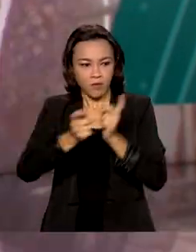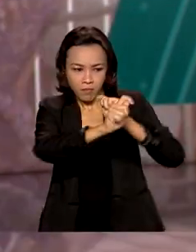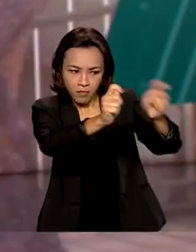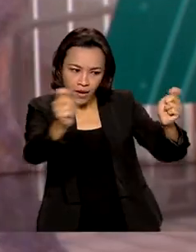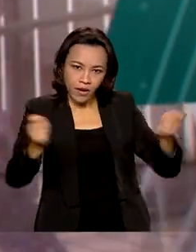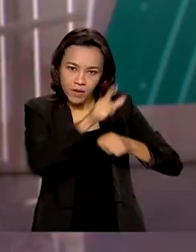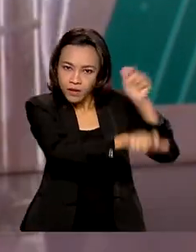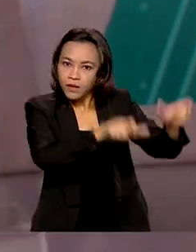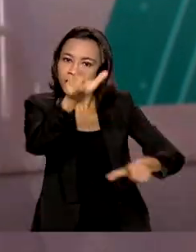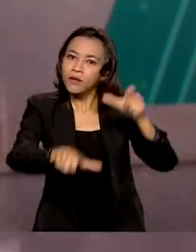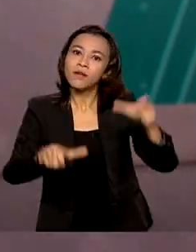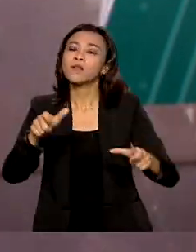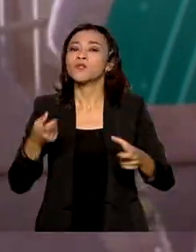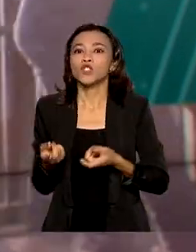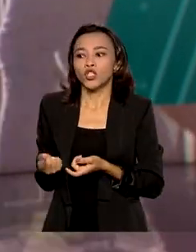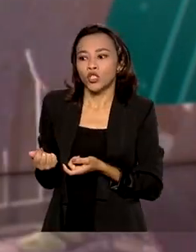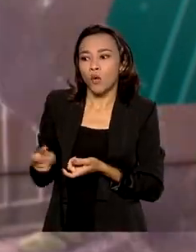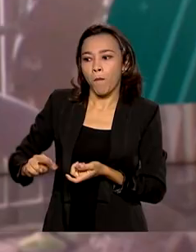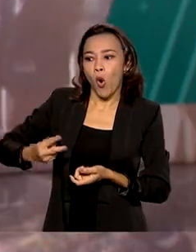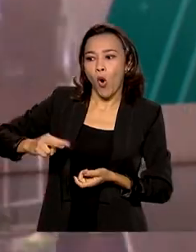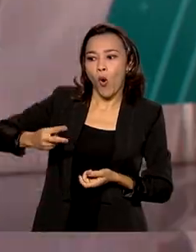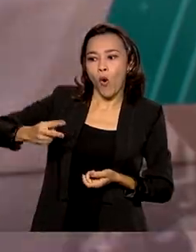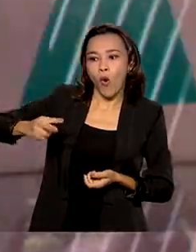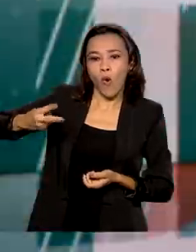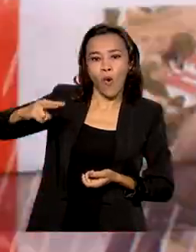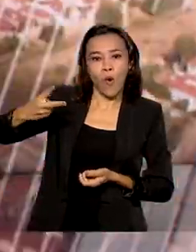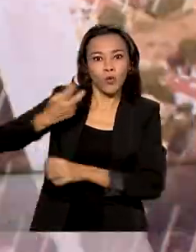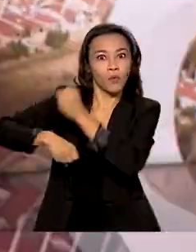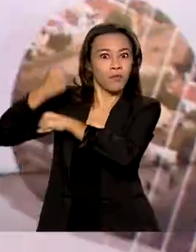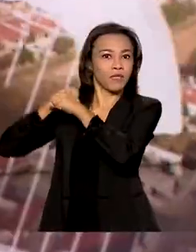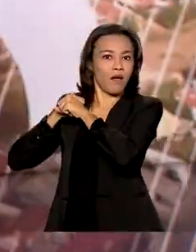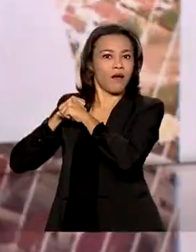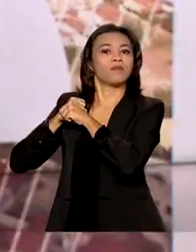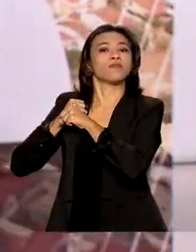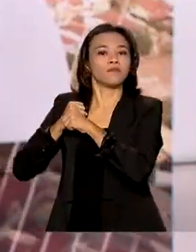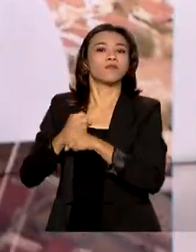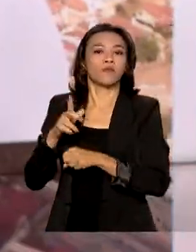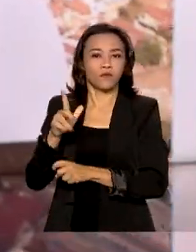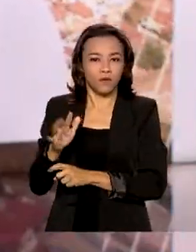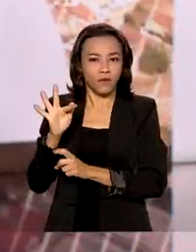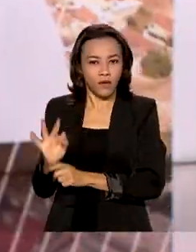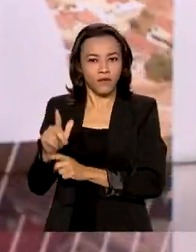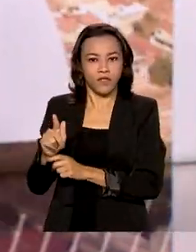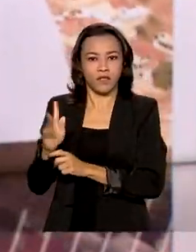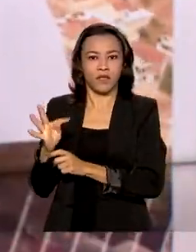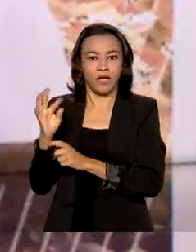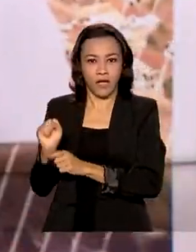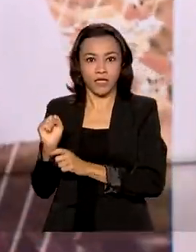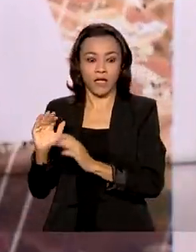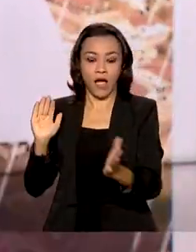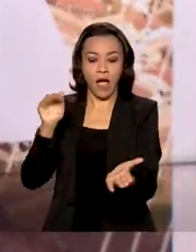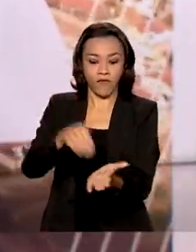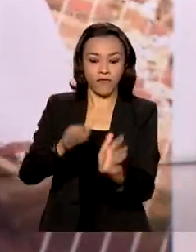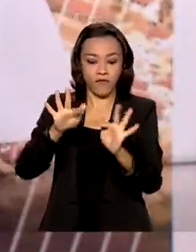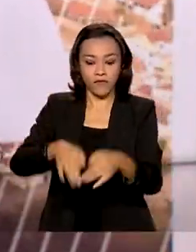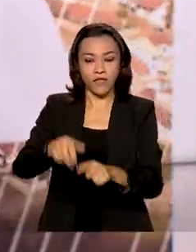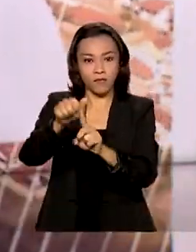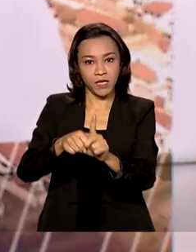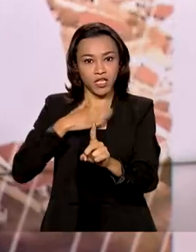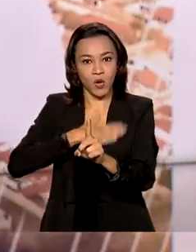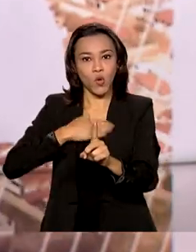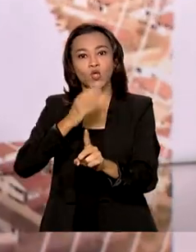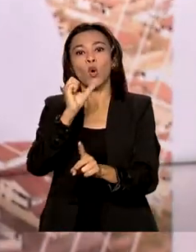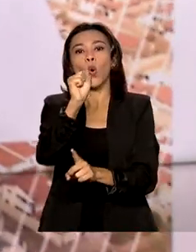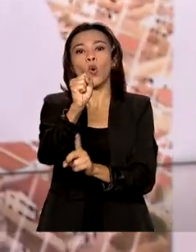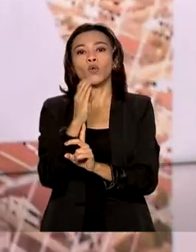de parte dos lucros de rendimentos relativos ao ano passado com isso até o final de agosto serão creditados mais